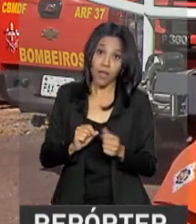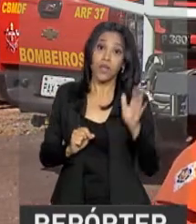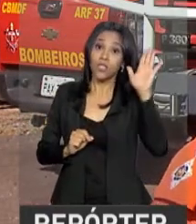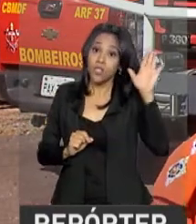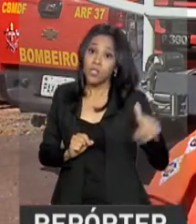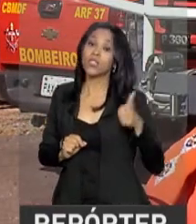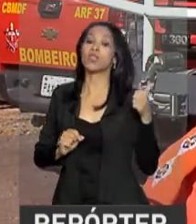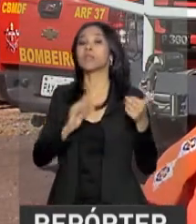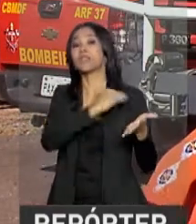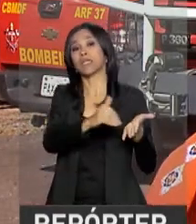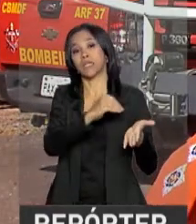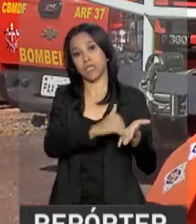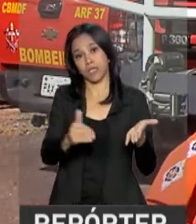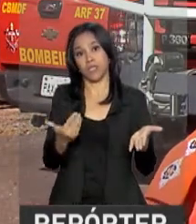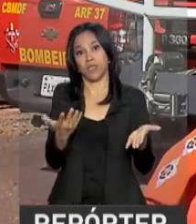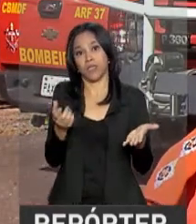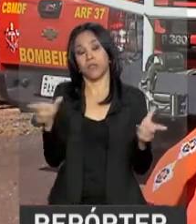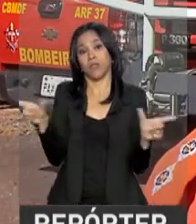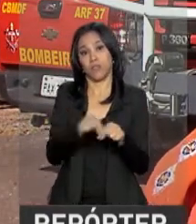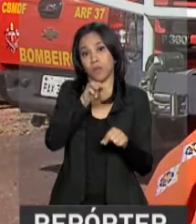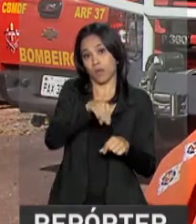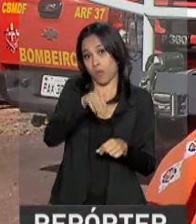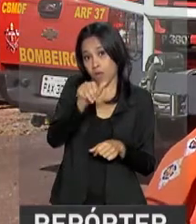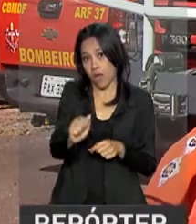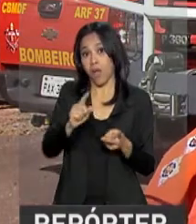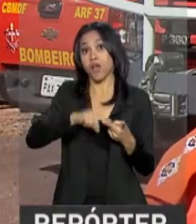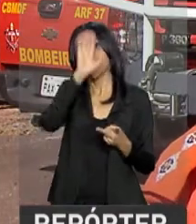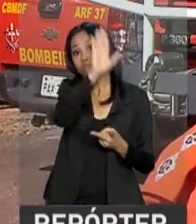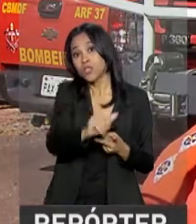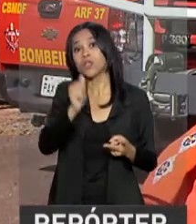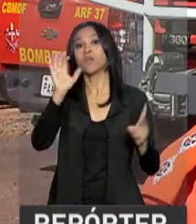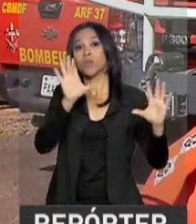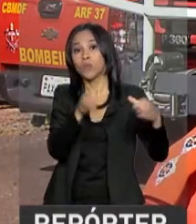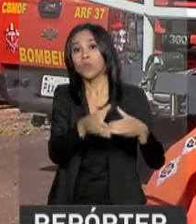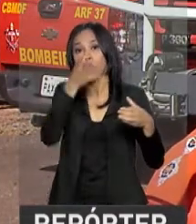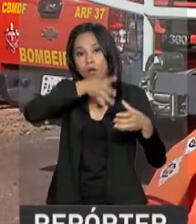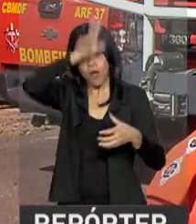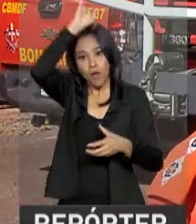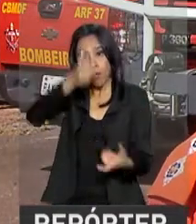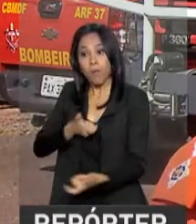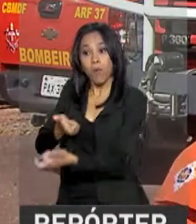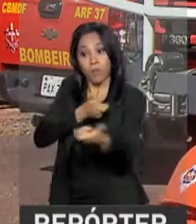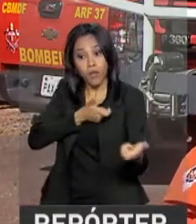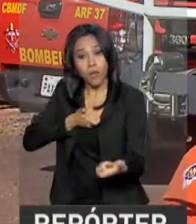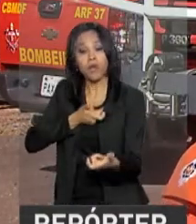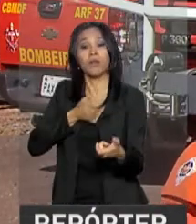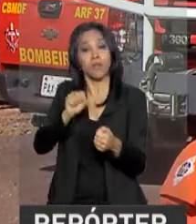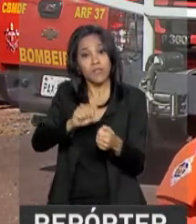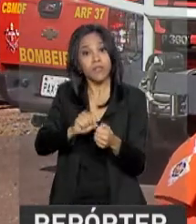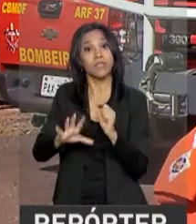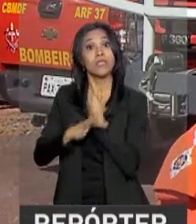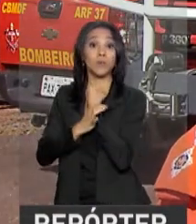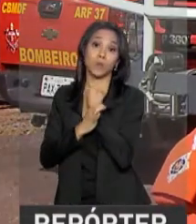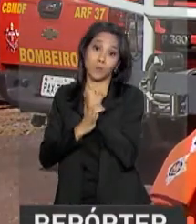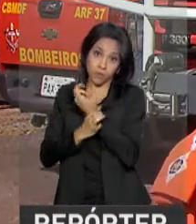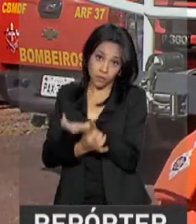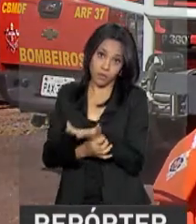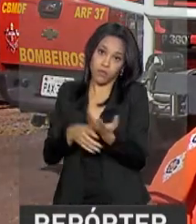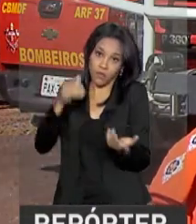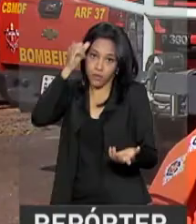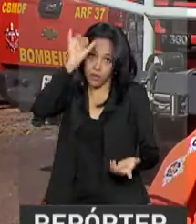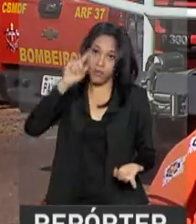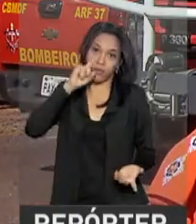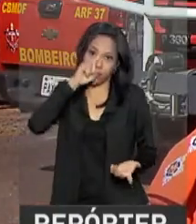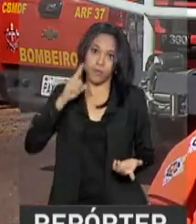Secretaria do Meio Ambiente, que acione o Corpo de Bombeiros para que a gente possa orientar, para que seja feita da forma mais segura possível e para que a gente não provoque